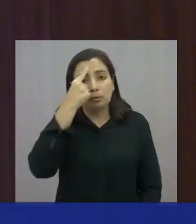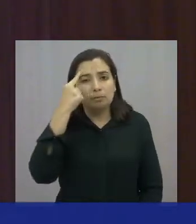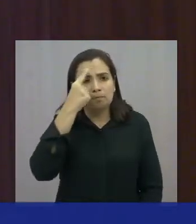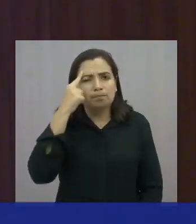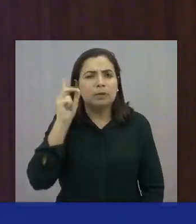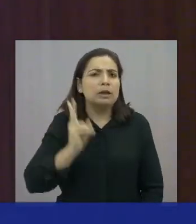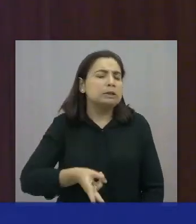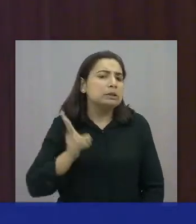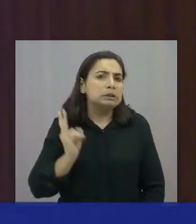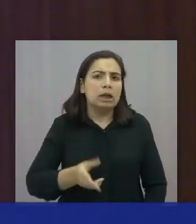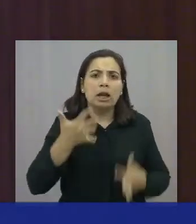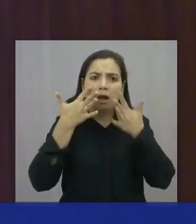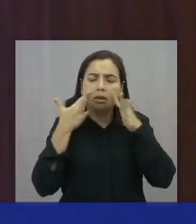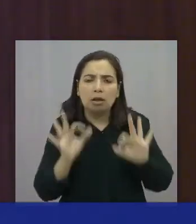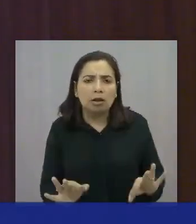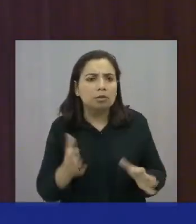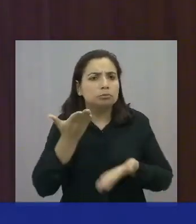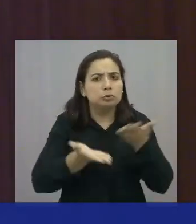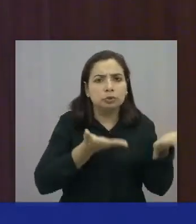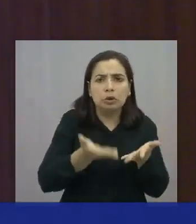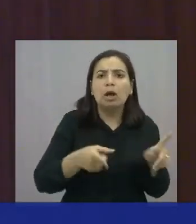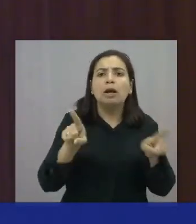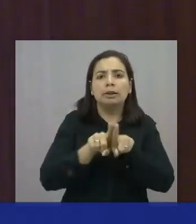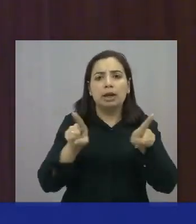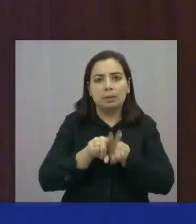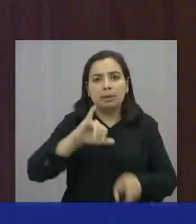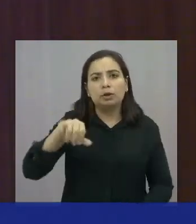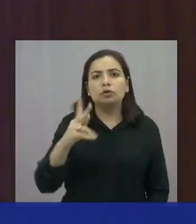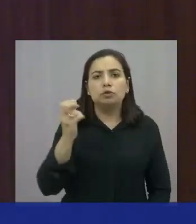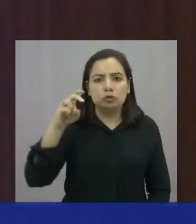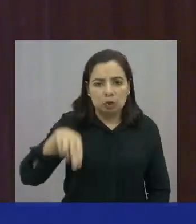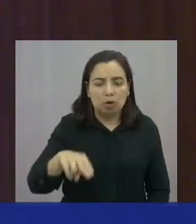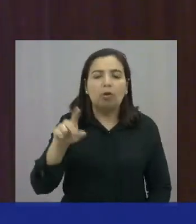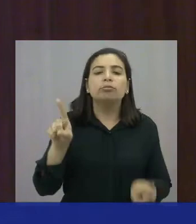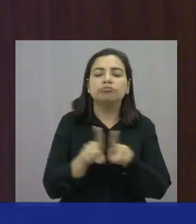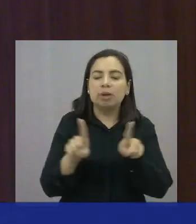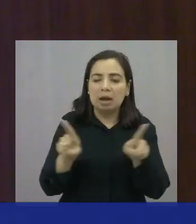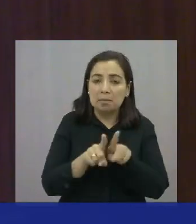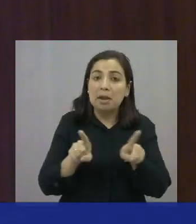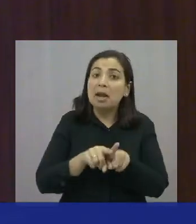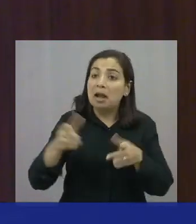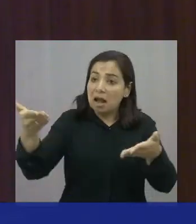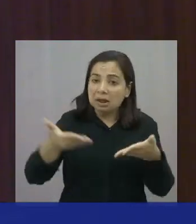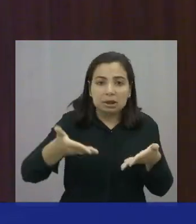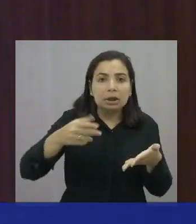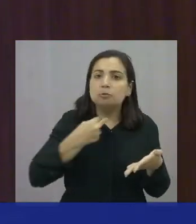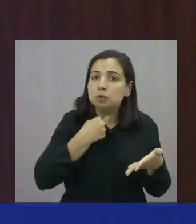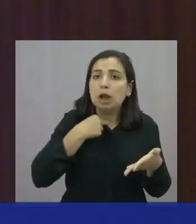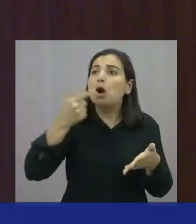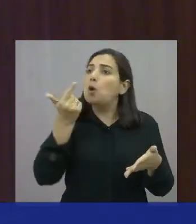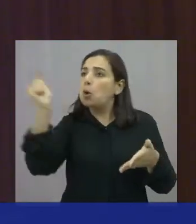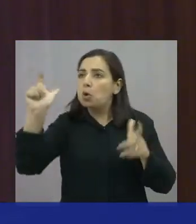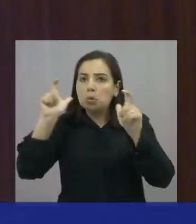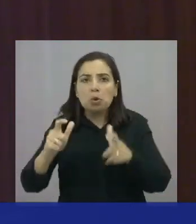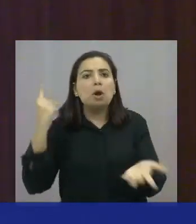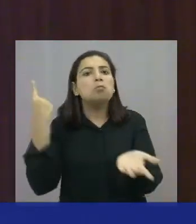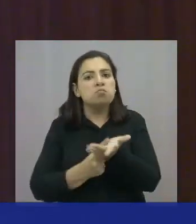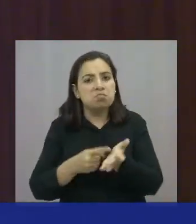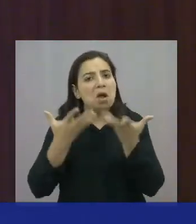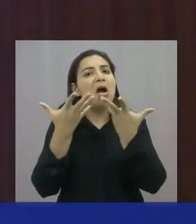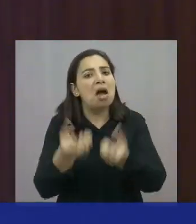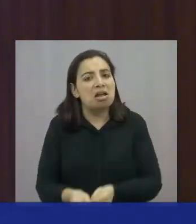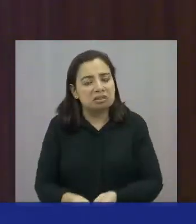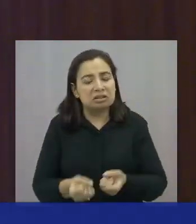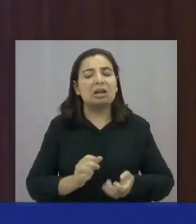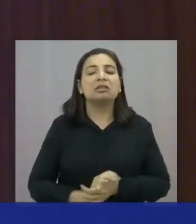atencioso. Vereador John Monteiro, que chegou a nos receber até mesmo fora da Câmara. O vereador Dr. Porto,